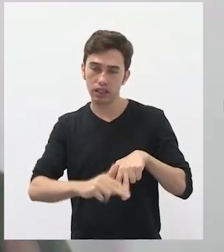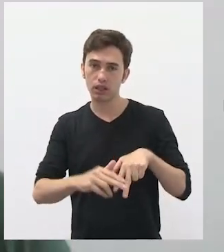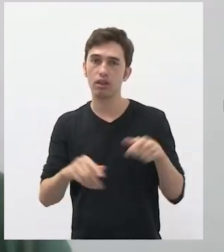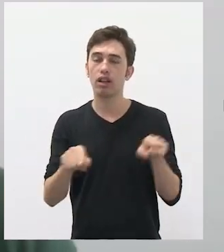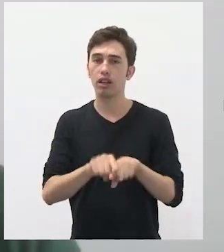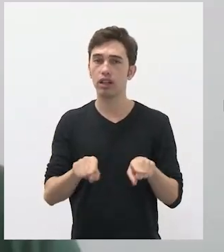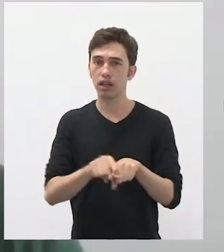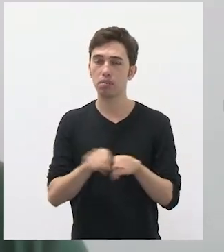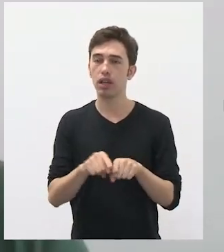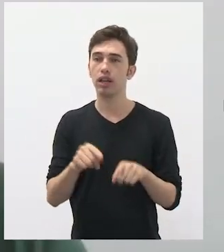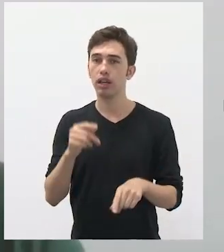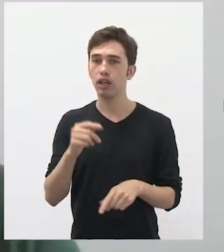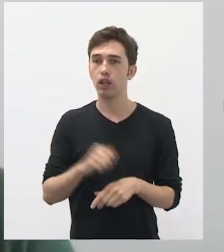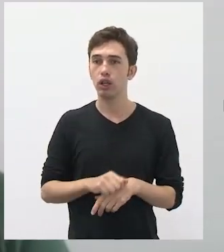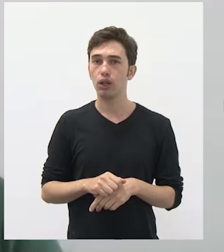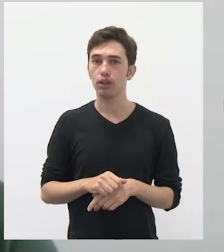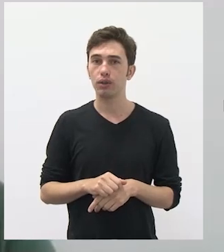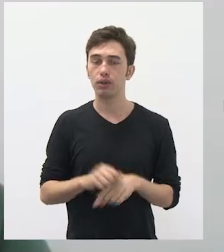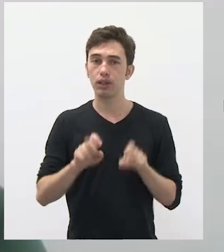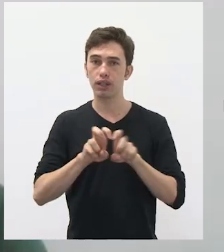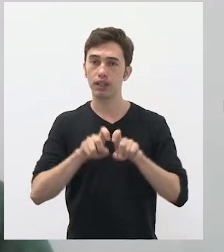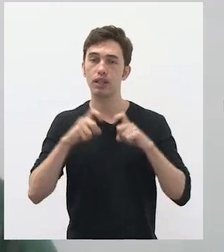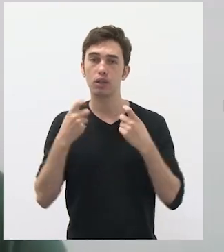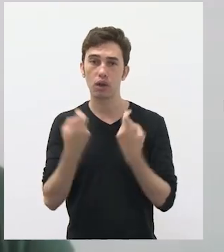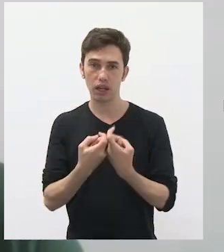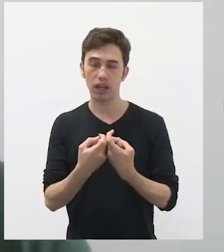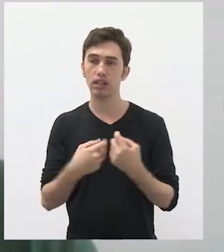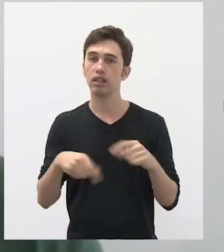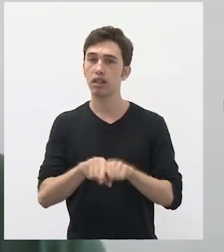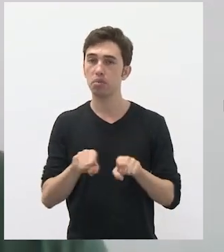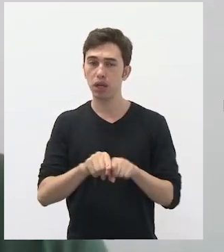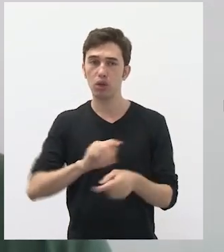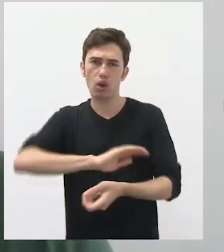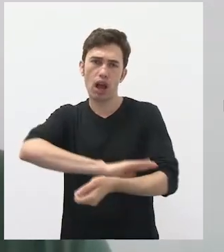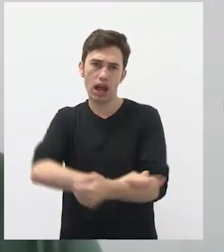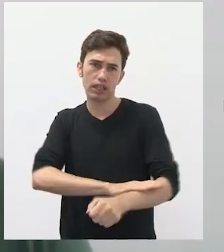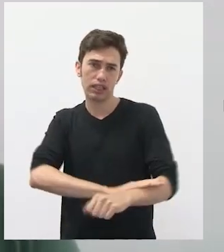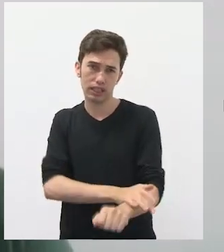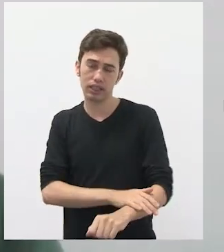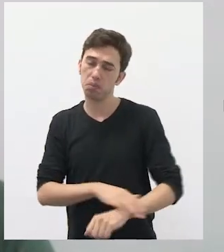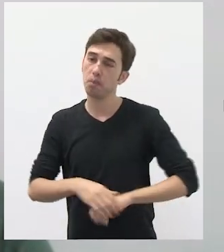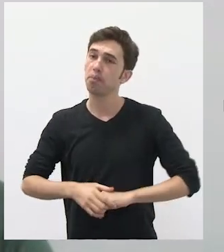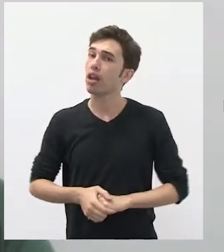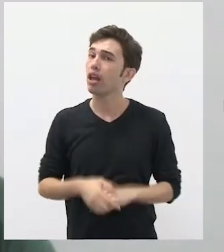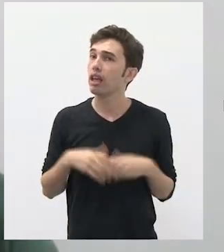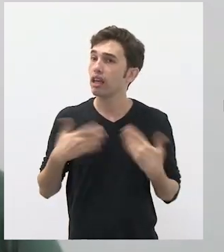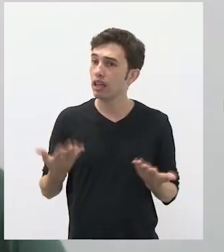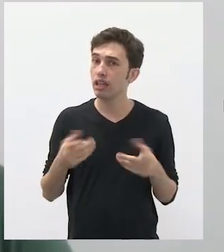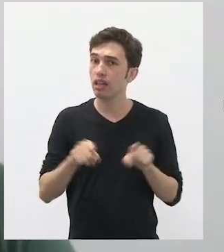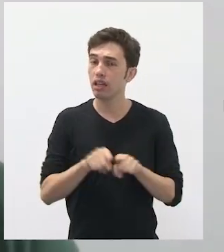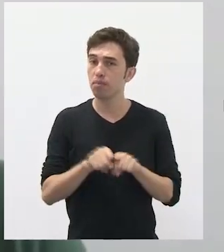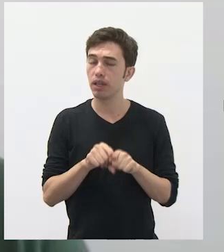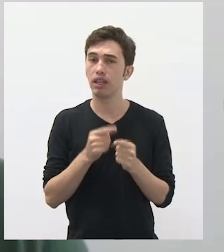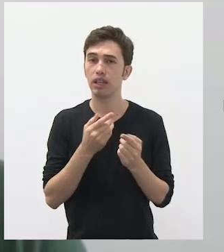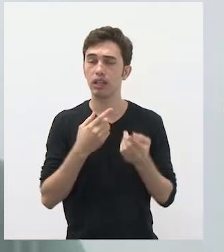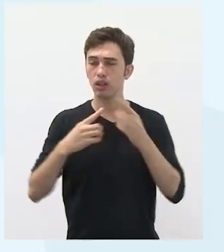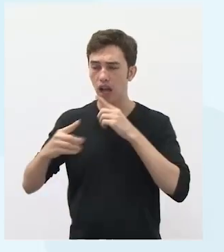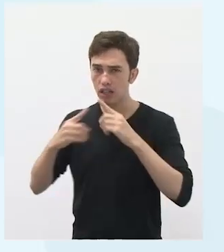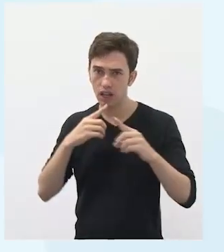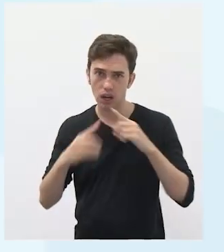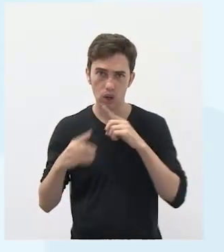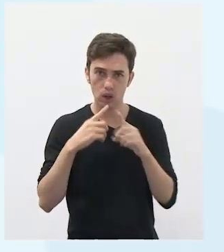existem tantas outras possibilidades de pensar as diferenças dentro da escola. E isso tudo dialogando com a